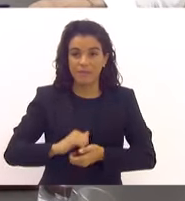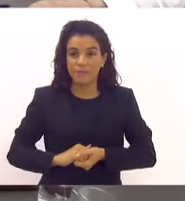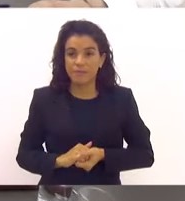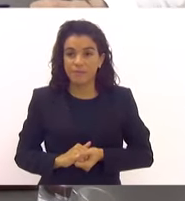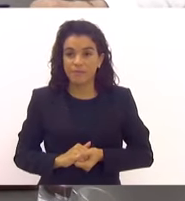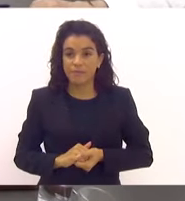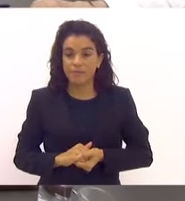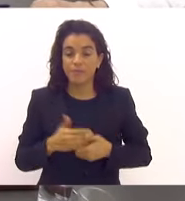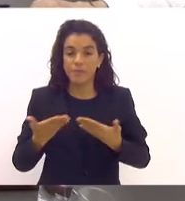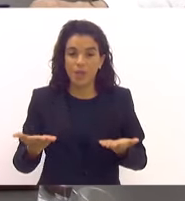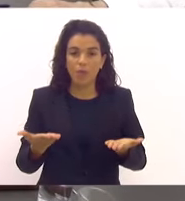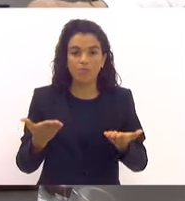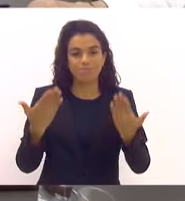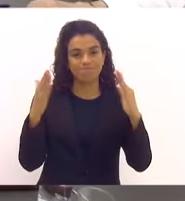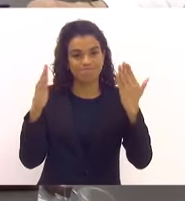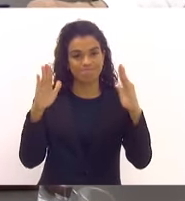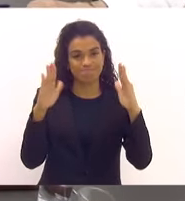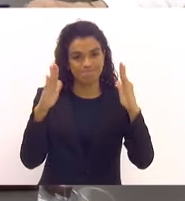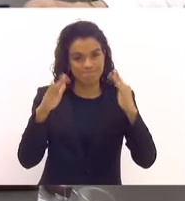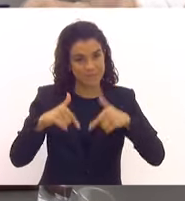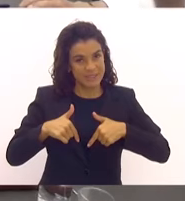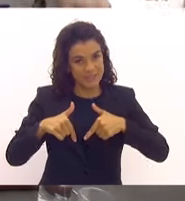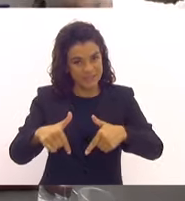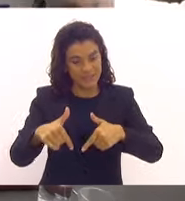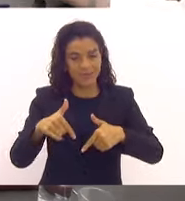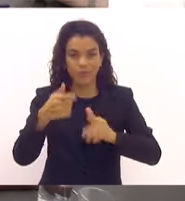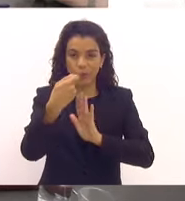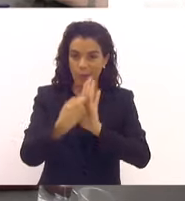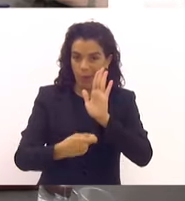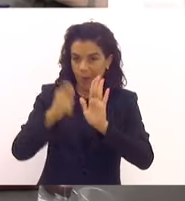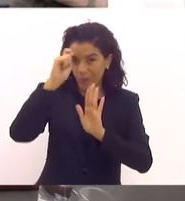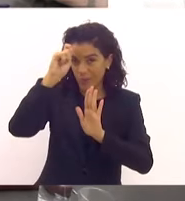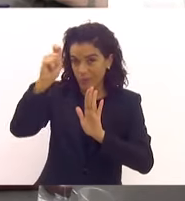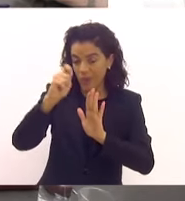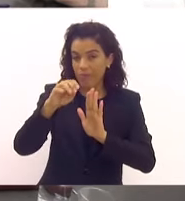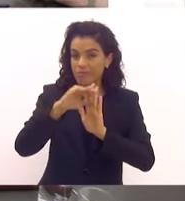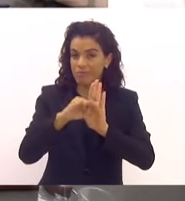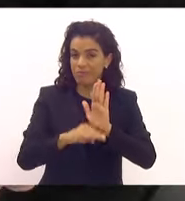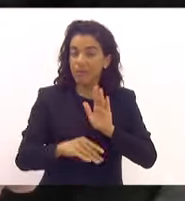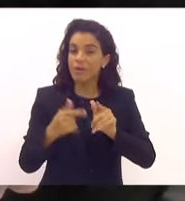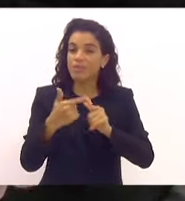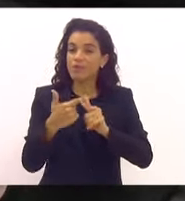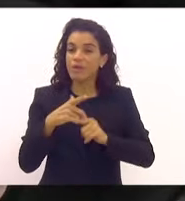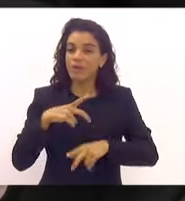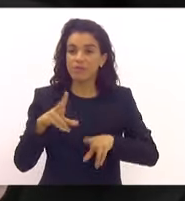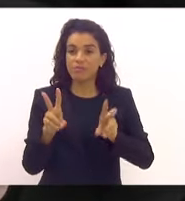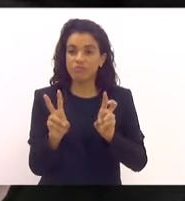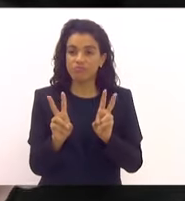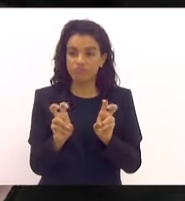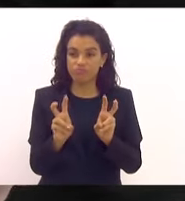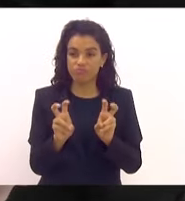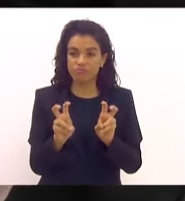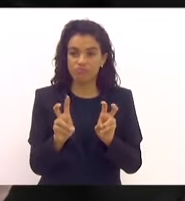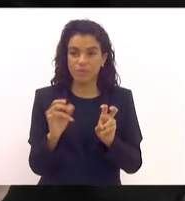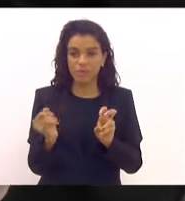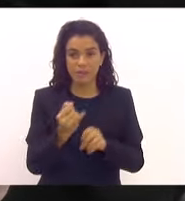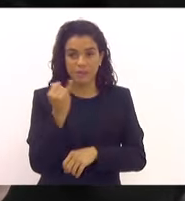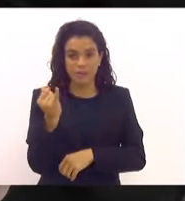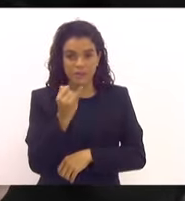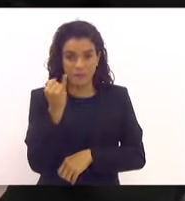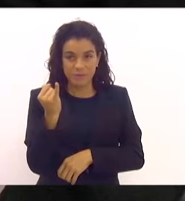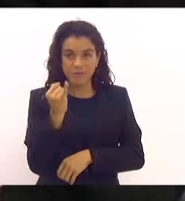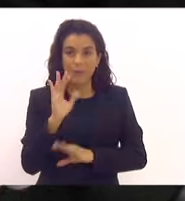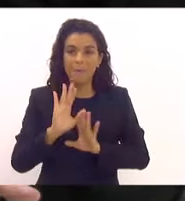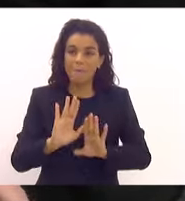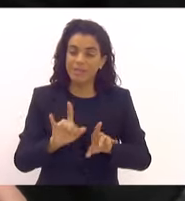É, inicialmente, parabenizar a iniciativa do autor da matéria, porque traz um tema de extrema importância,